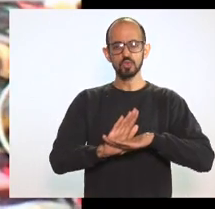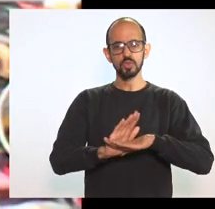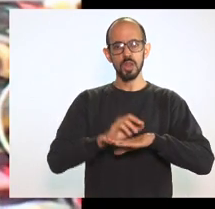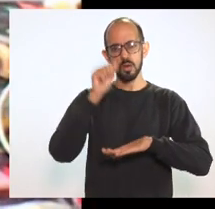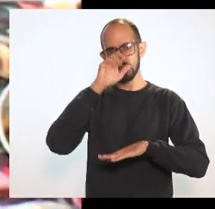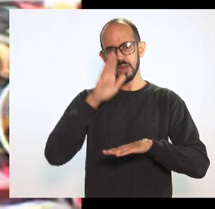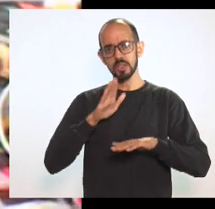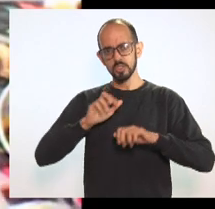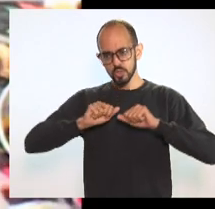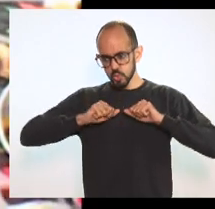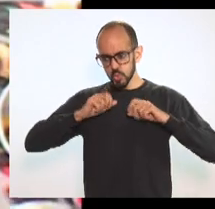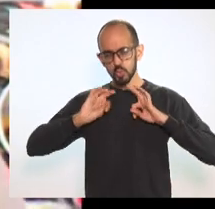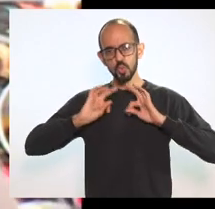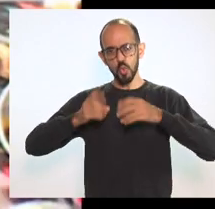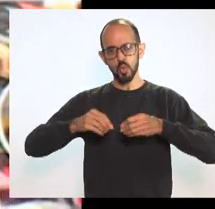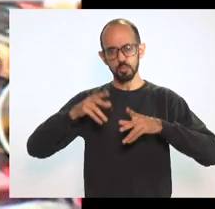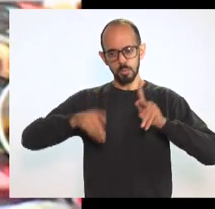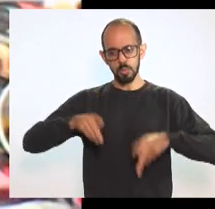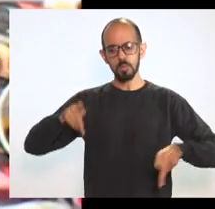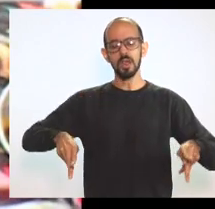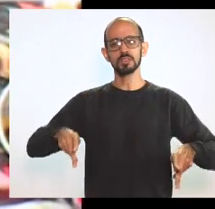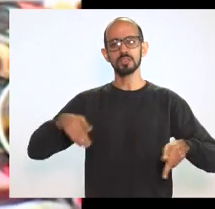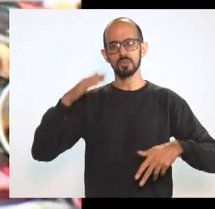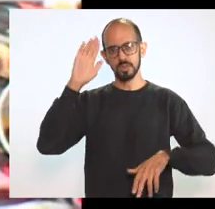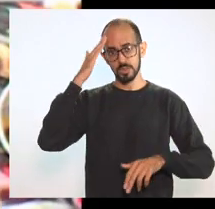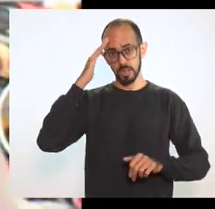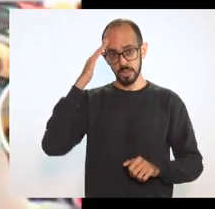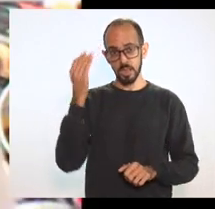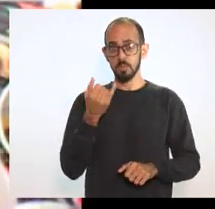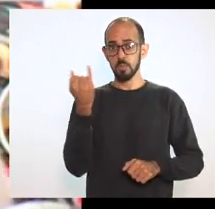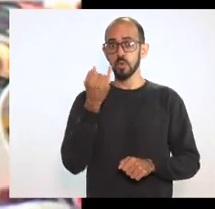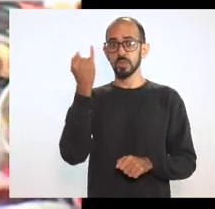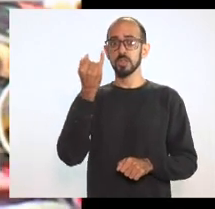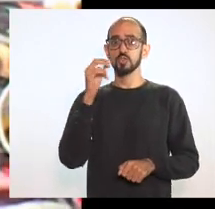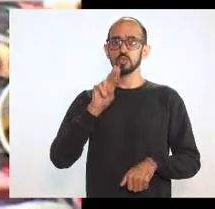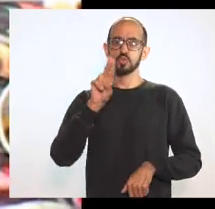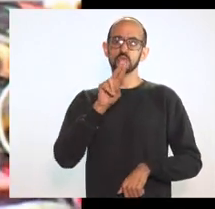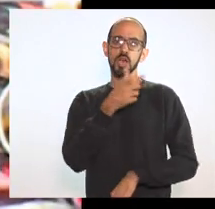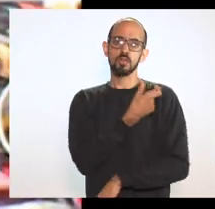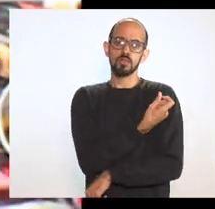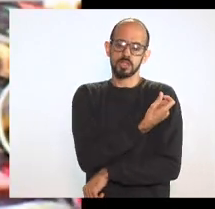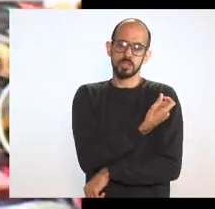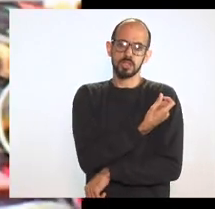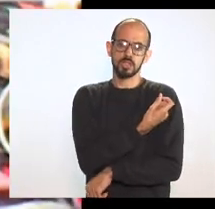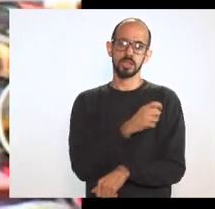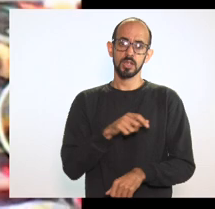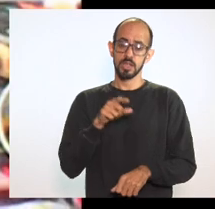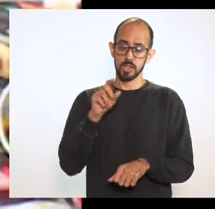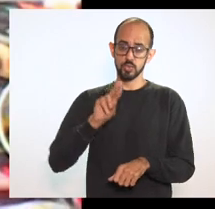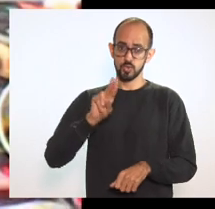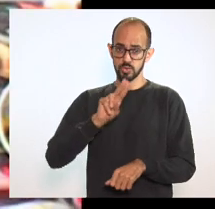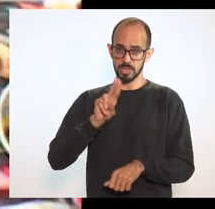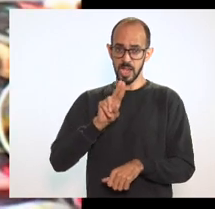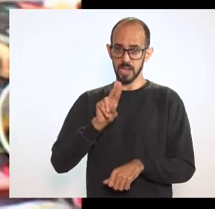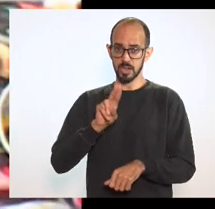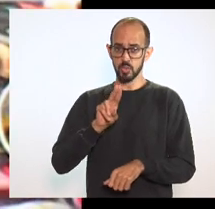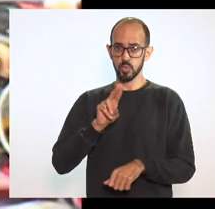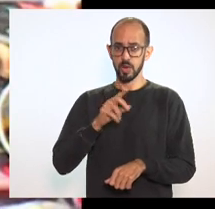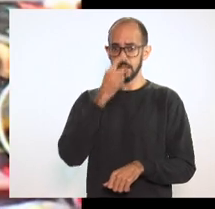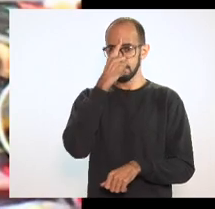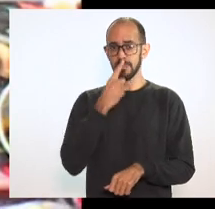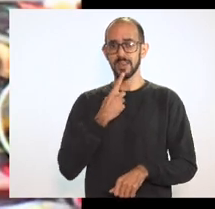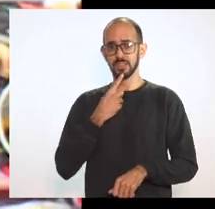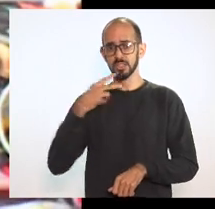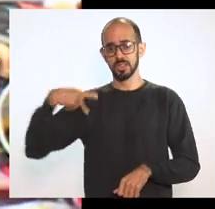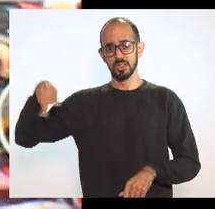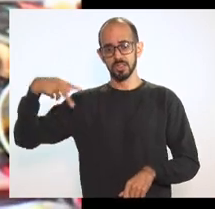para que a população compreendesse a importância de se imunizar. Esses personagens pegaram o Zé Gotinha e colocaram uma seringa